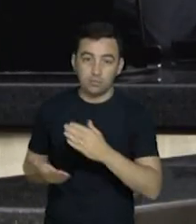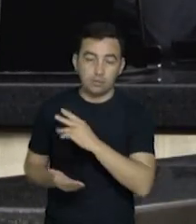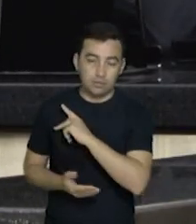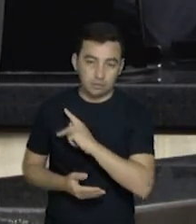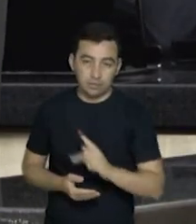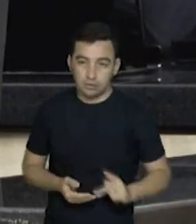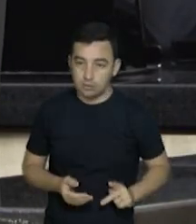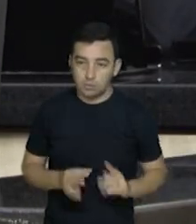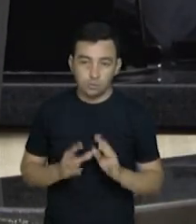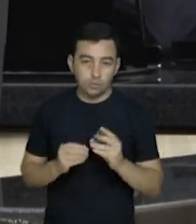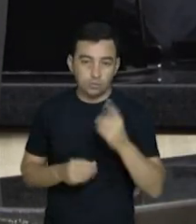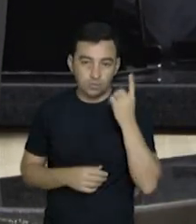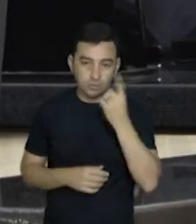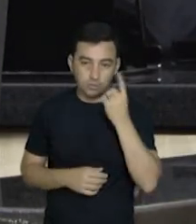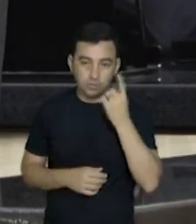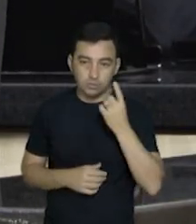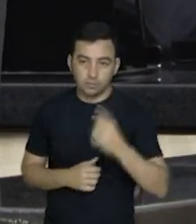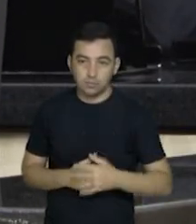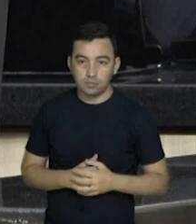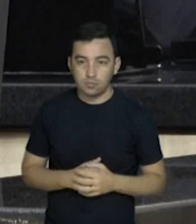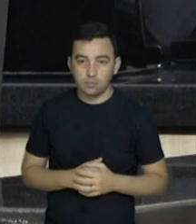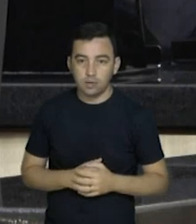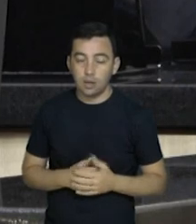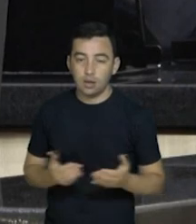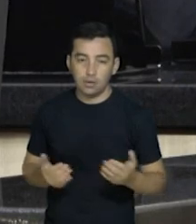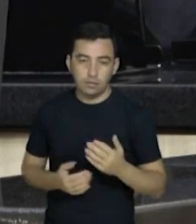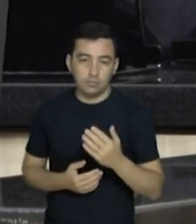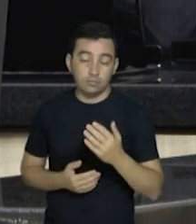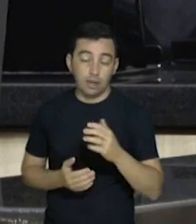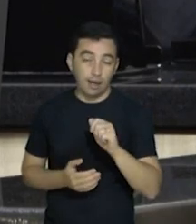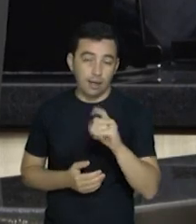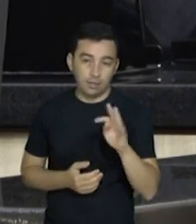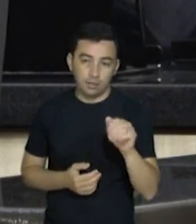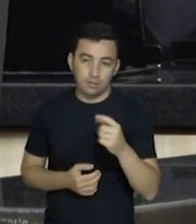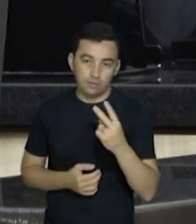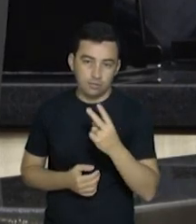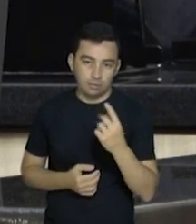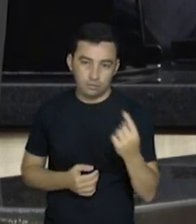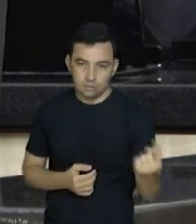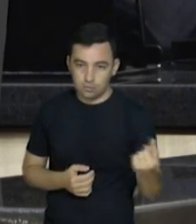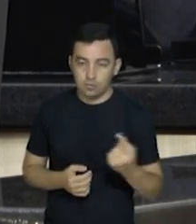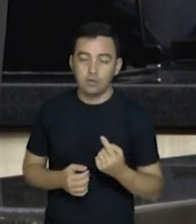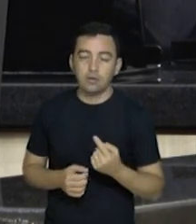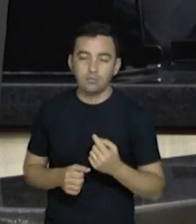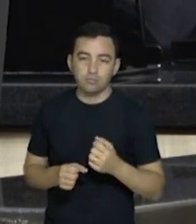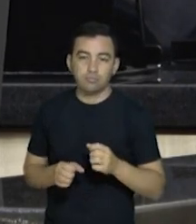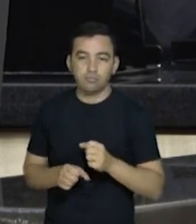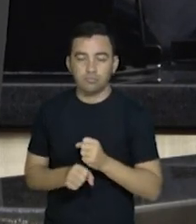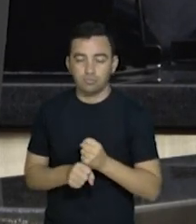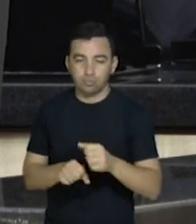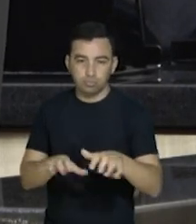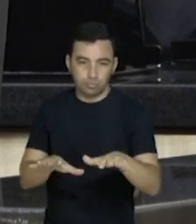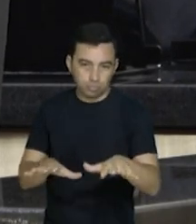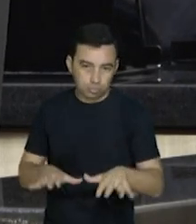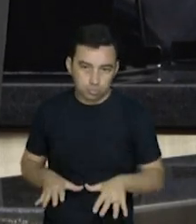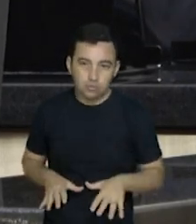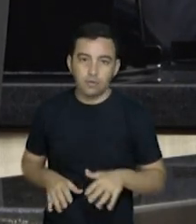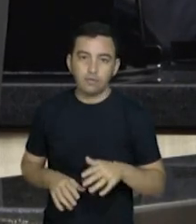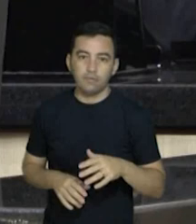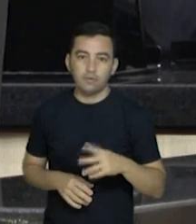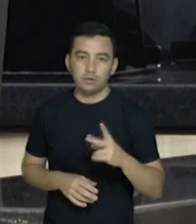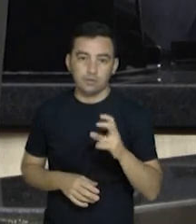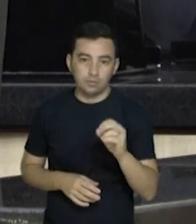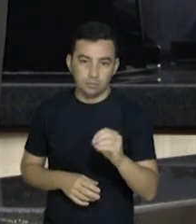deputadas senhores deputados ata da vigésima primeira sessão ordinária da primeira sessão Legislativa da vigésima